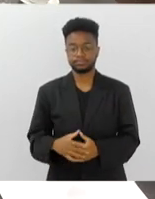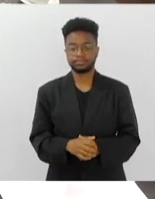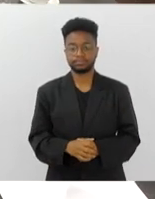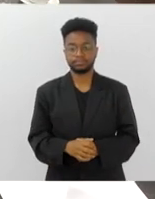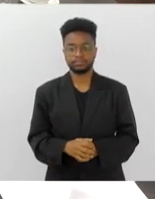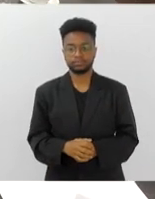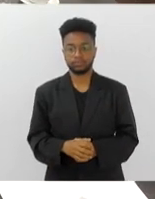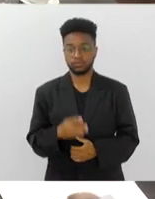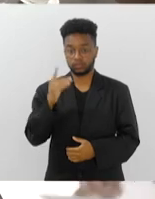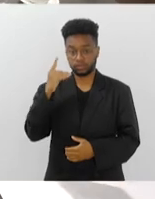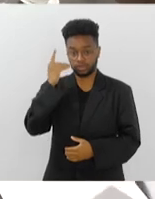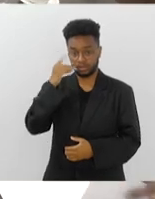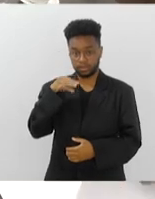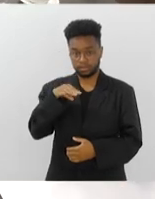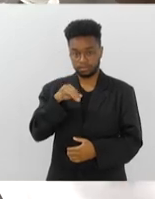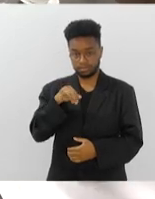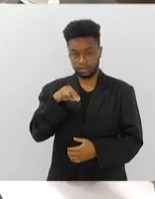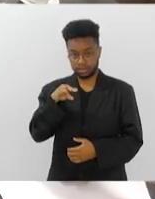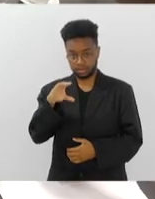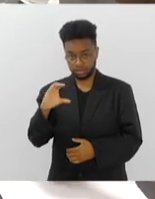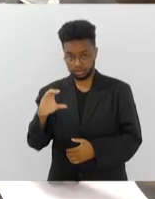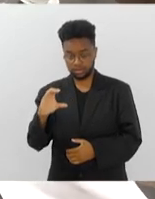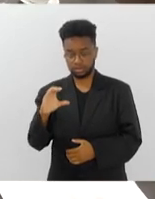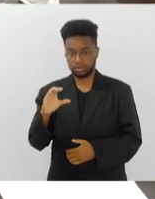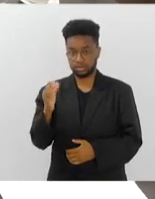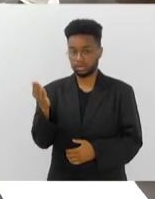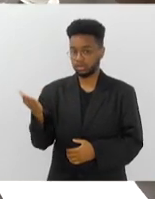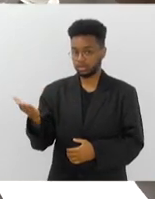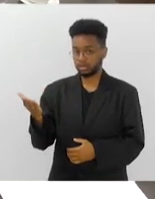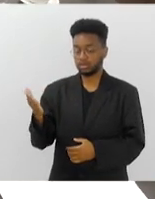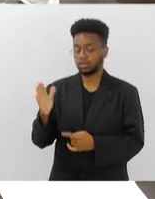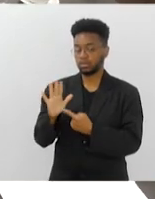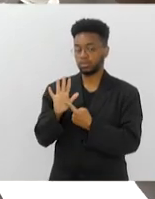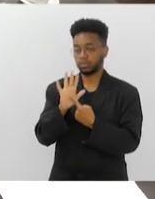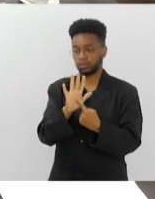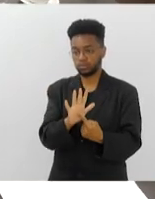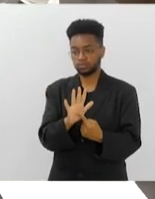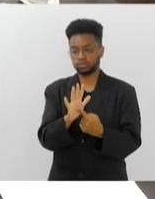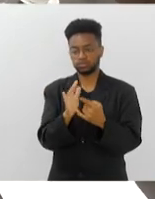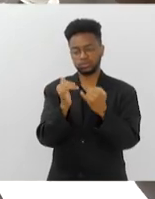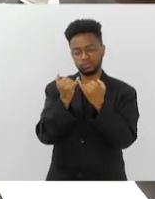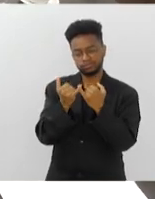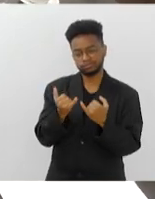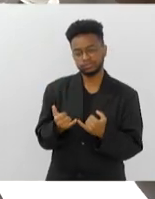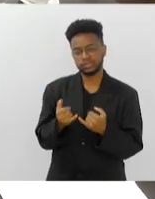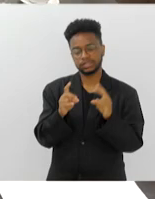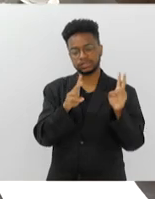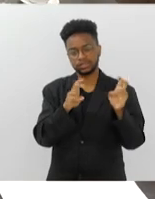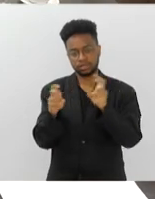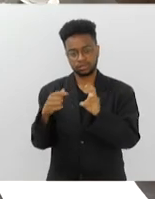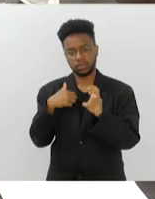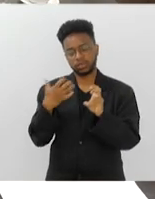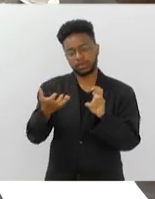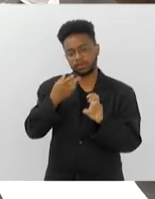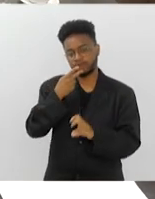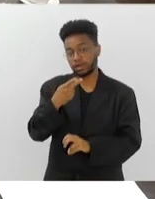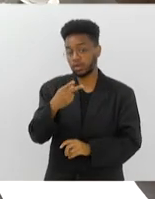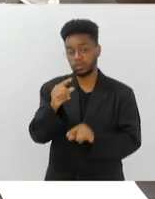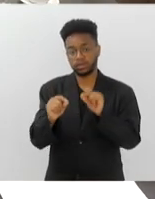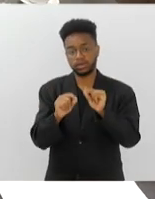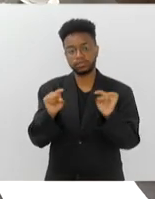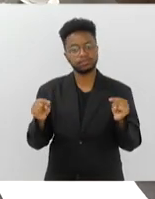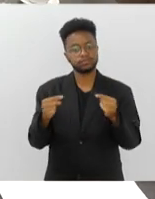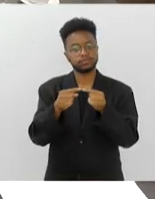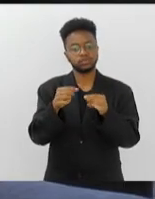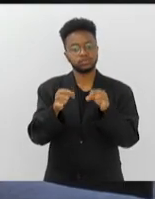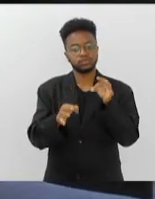o deputado Carlos Mink colocou em parte aquilo que eu ia fazer, que são as demandas